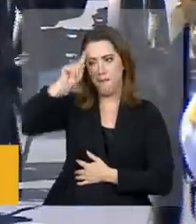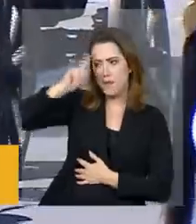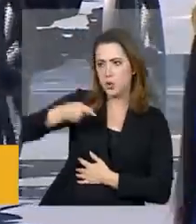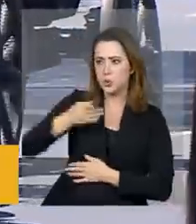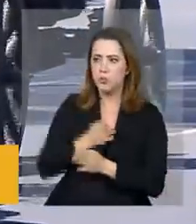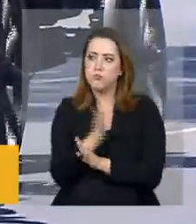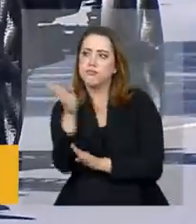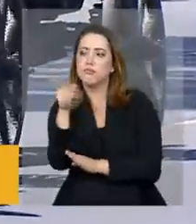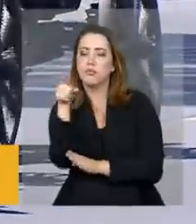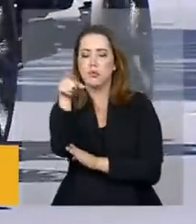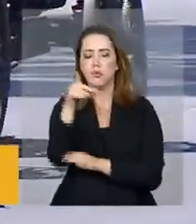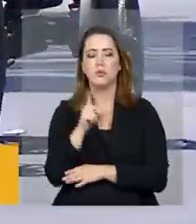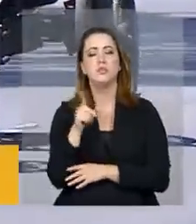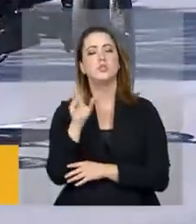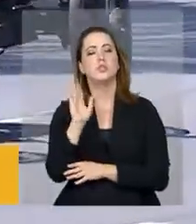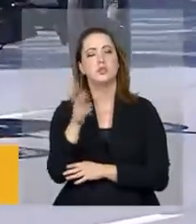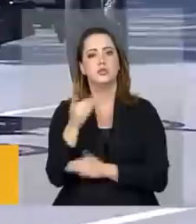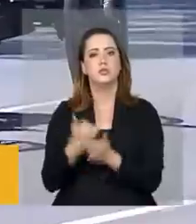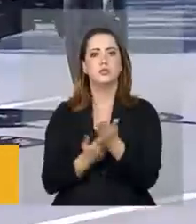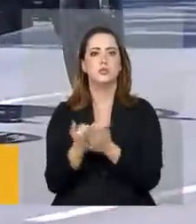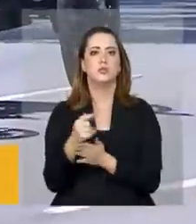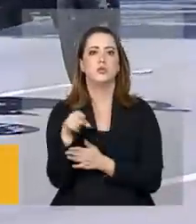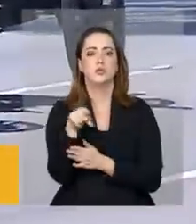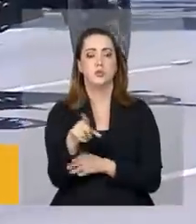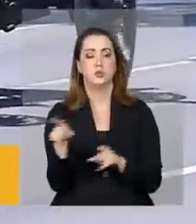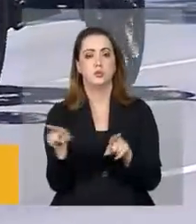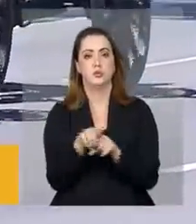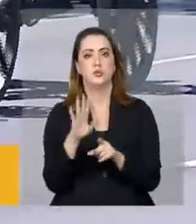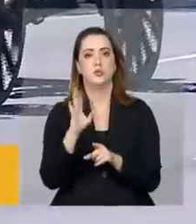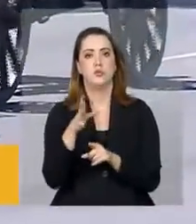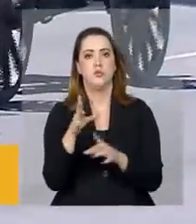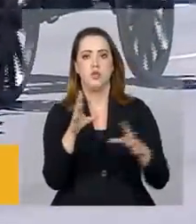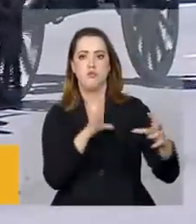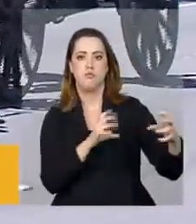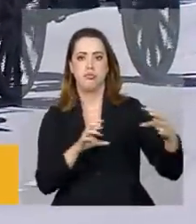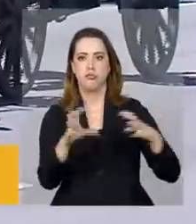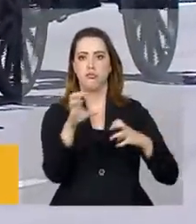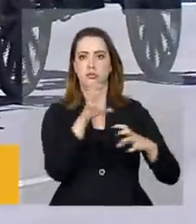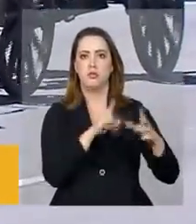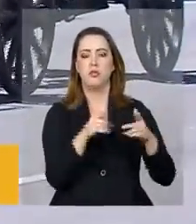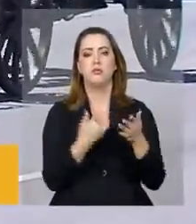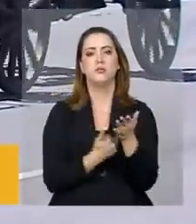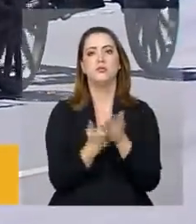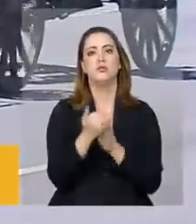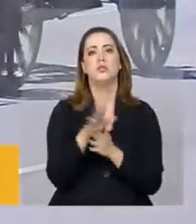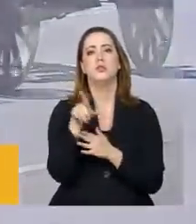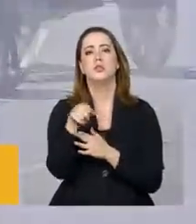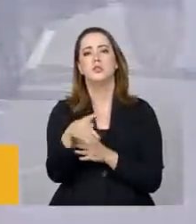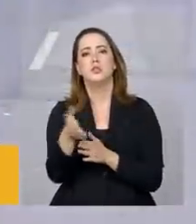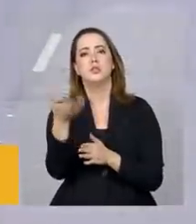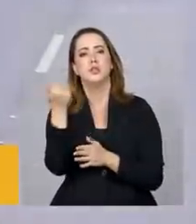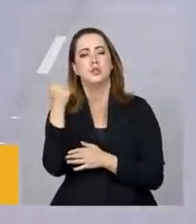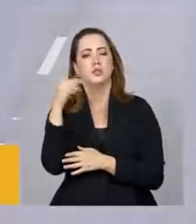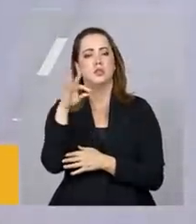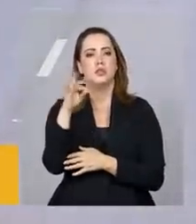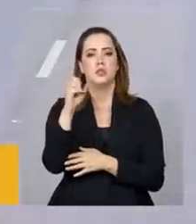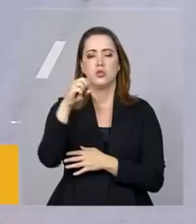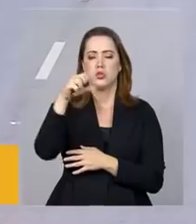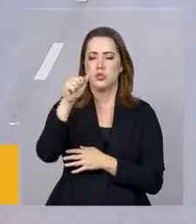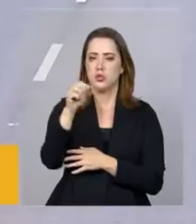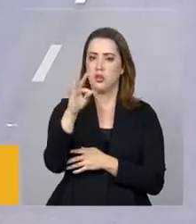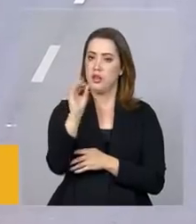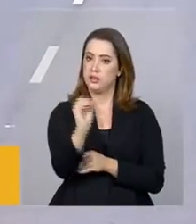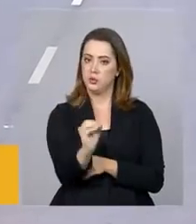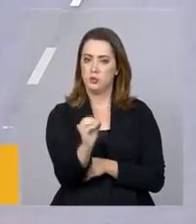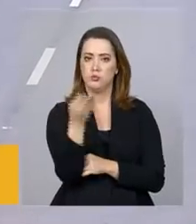um ataque de ocupação lá, né? Já fruto de rivalidades lá no teatro europeu também, né? Chama